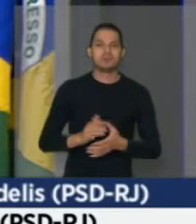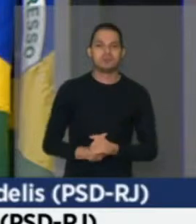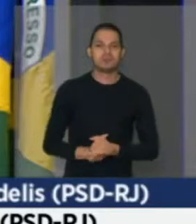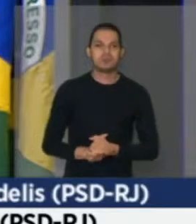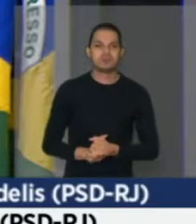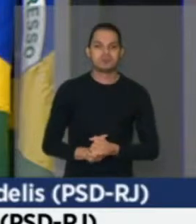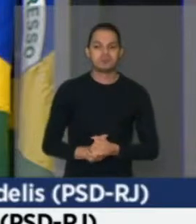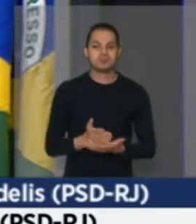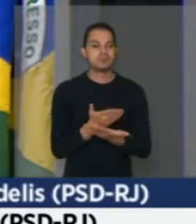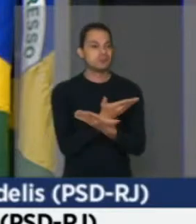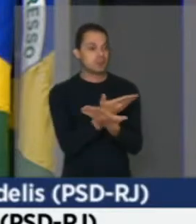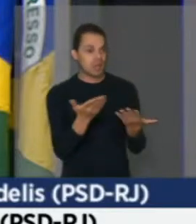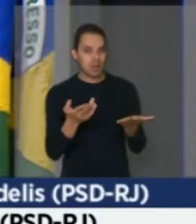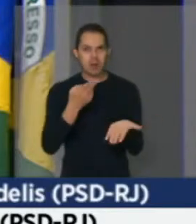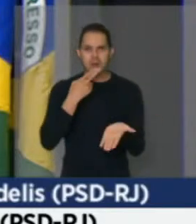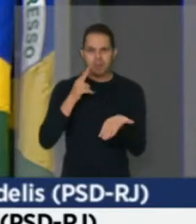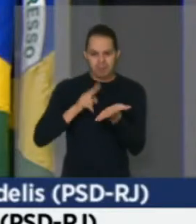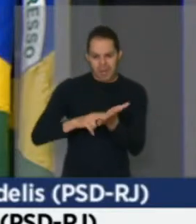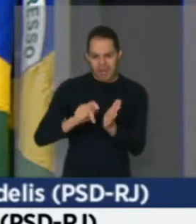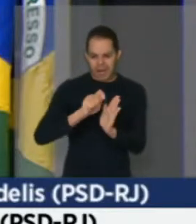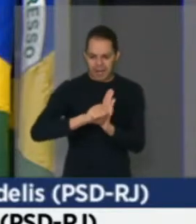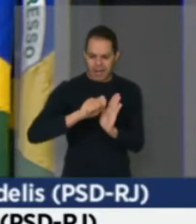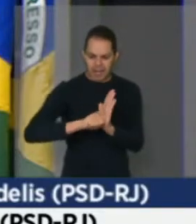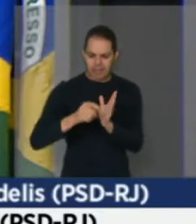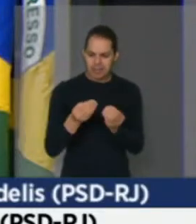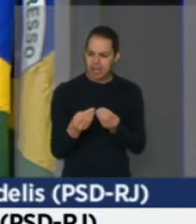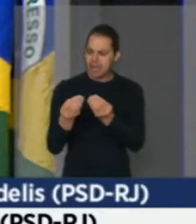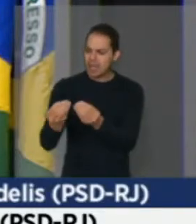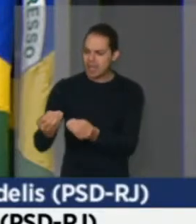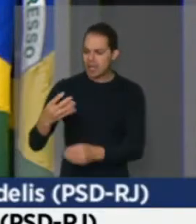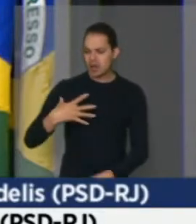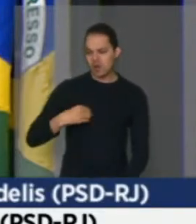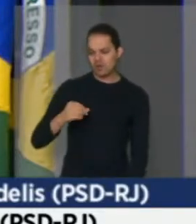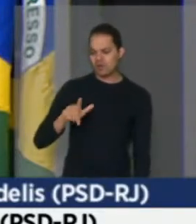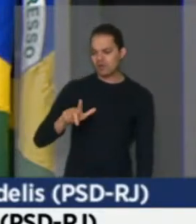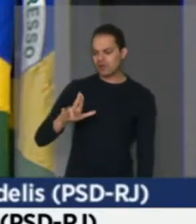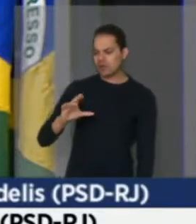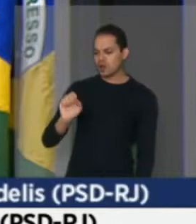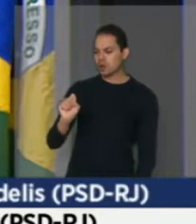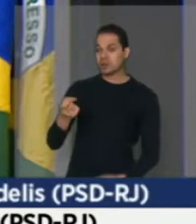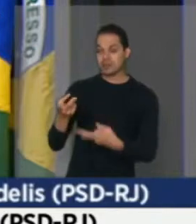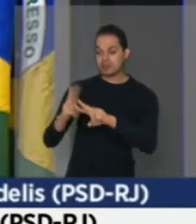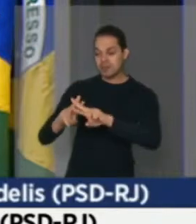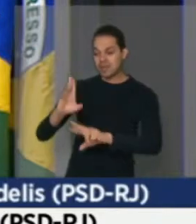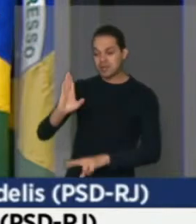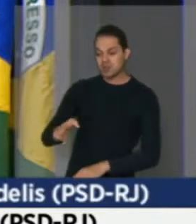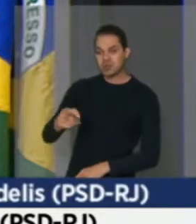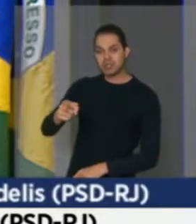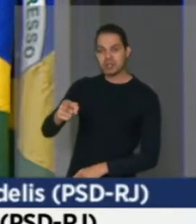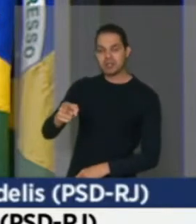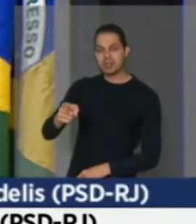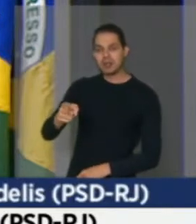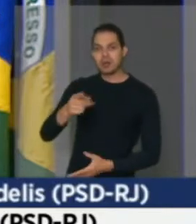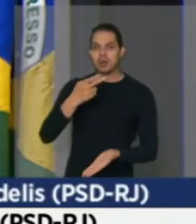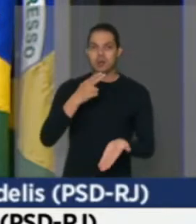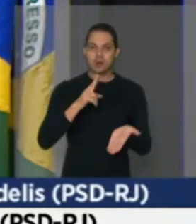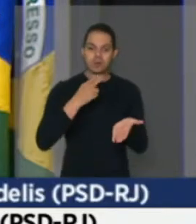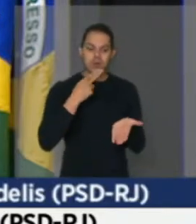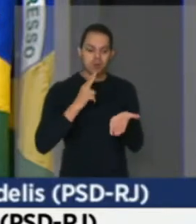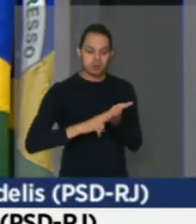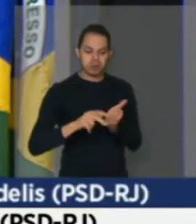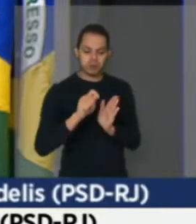Excelências, fazendo uma carta para o seu filho Lucas na prisão, uma carta que